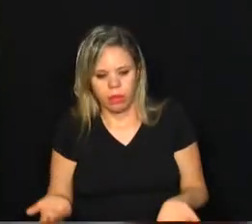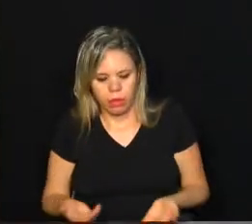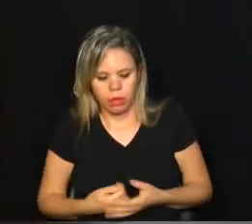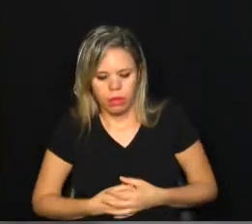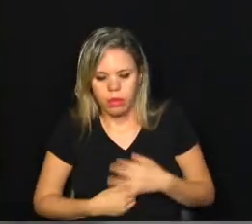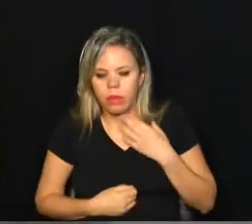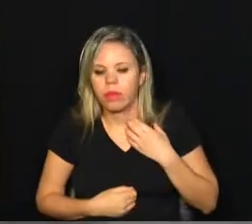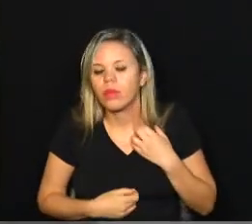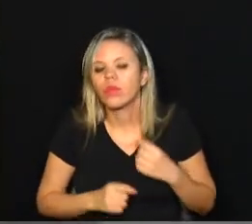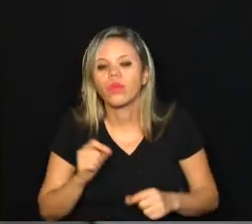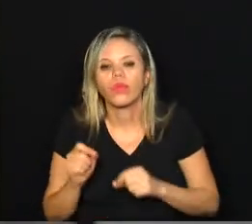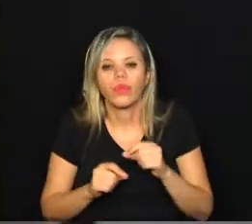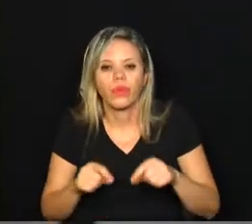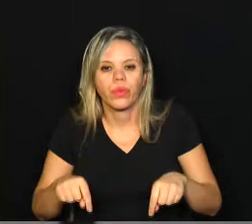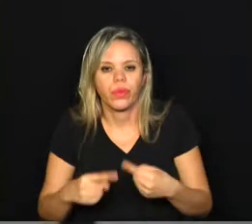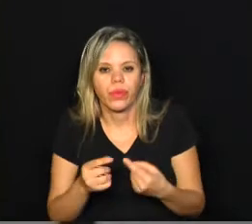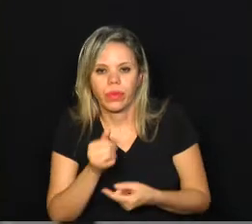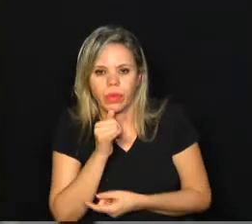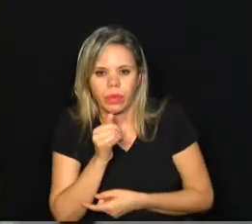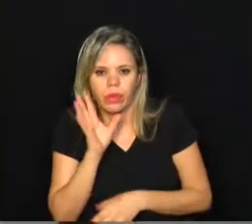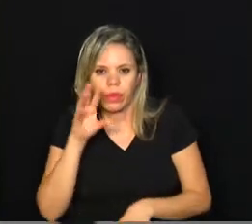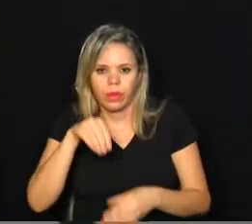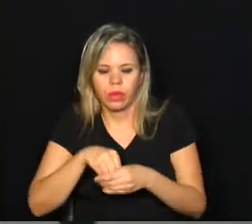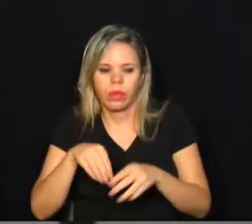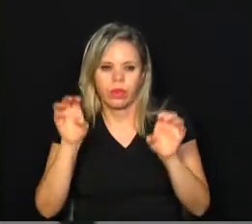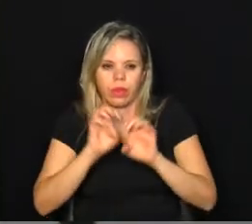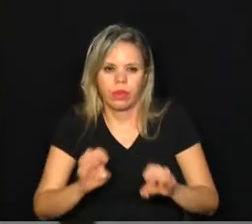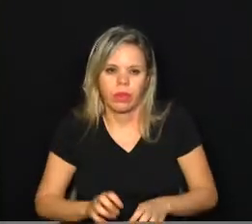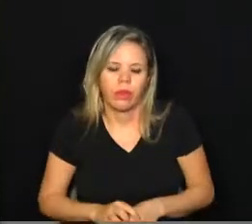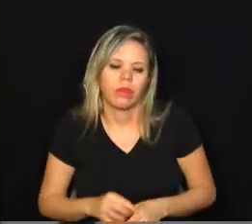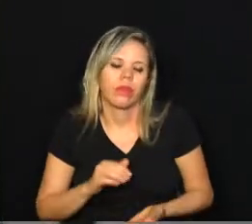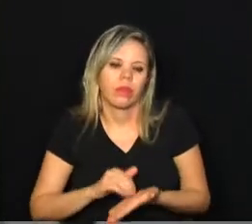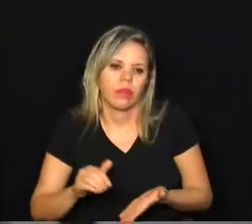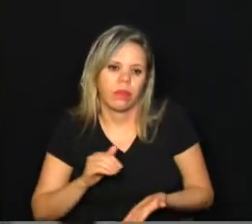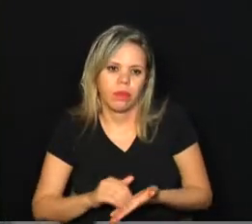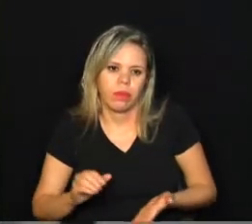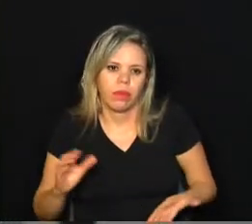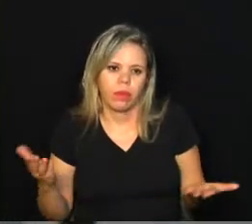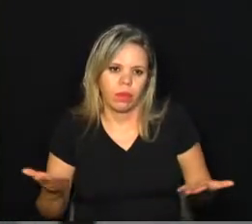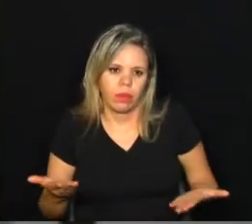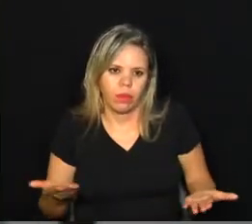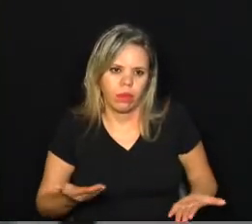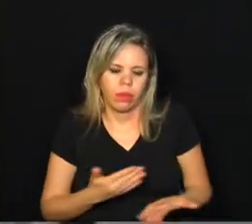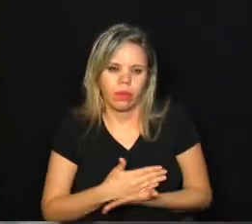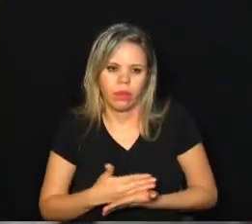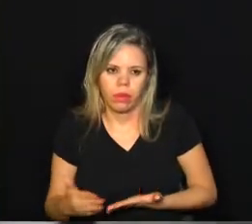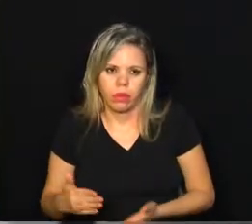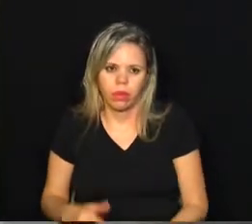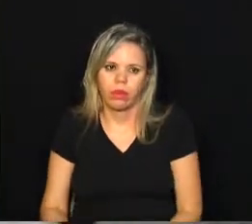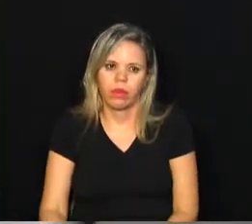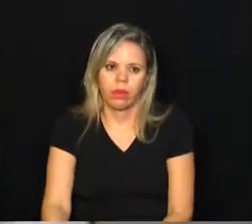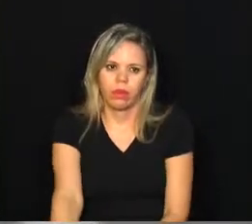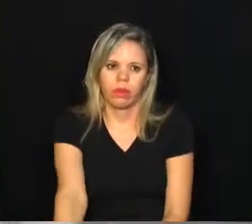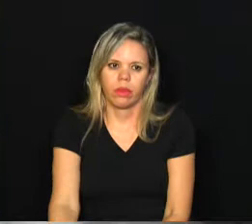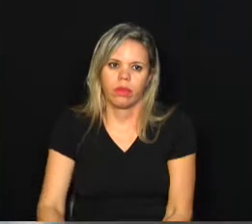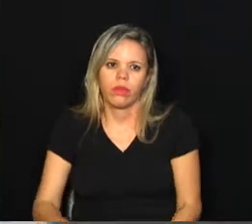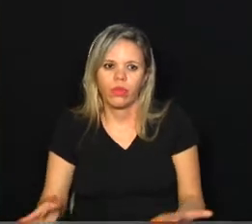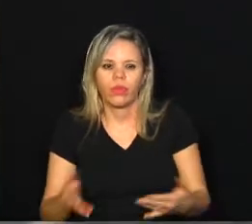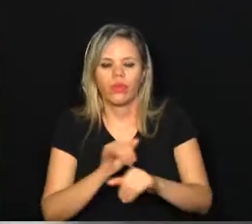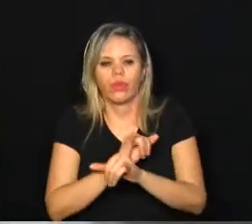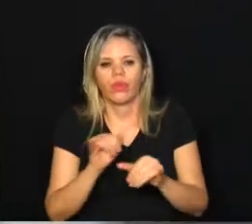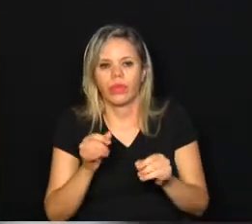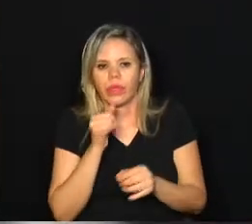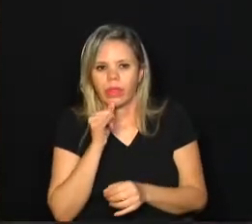o desafio é, dentro da estrutura da Secretaria, hoje, nós começarmos a fomentar esse